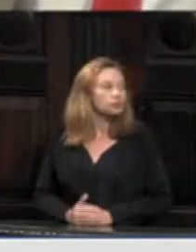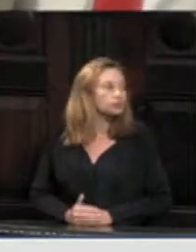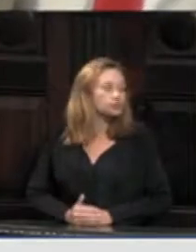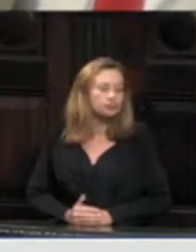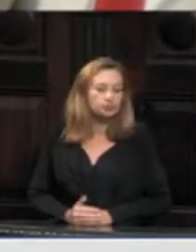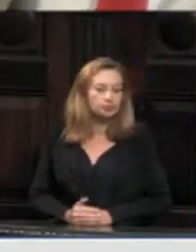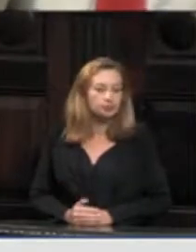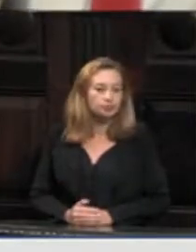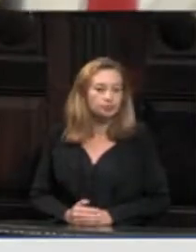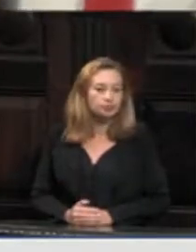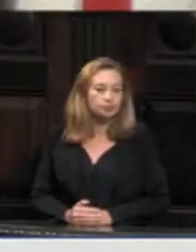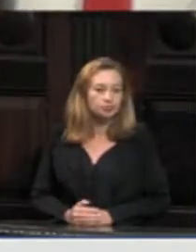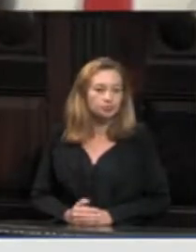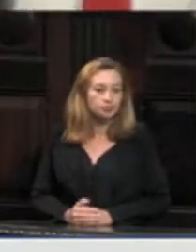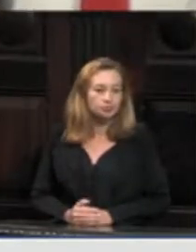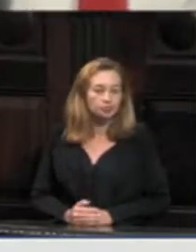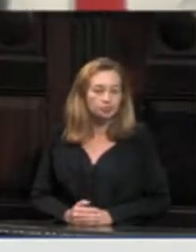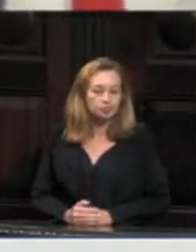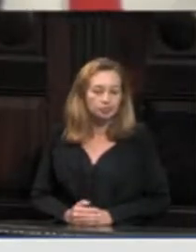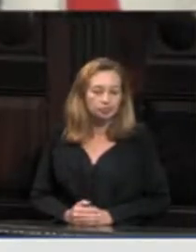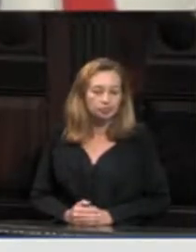Colhe os votos.